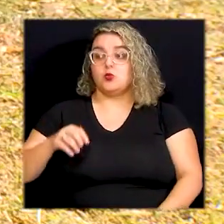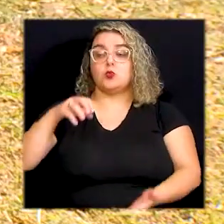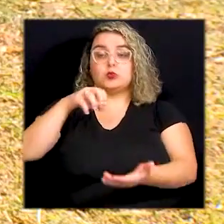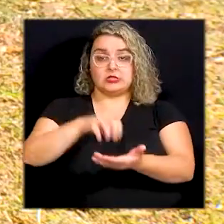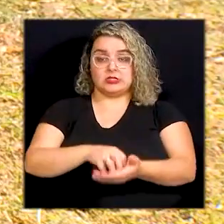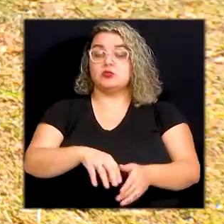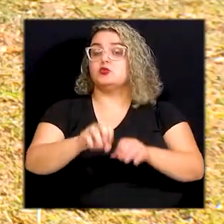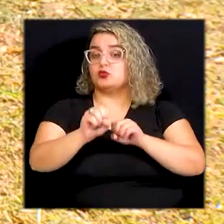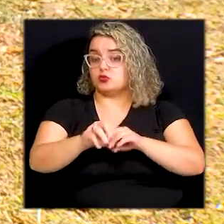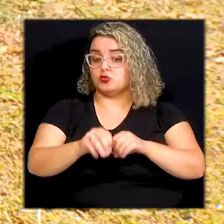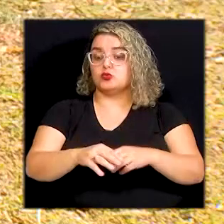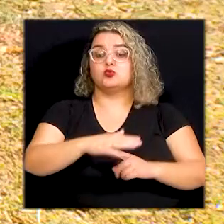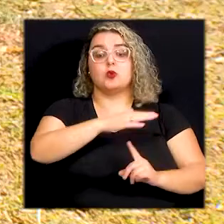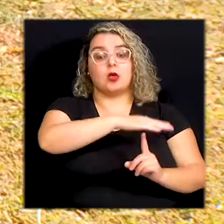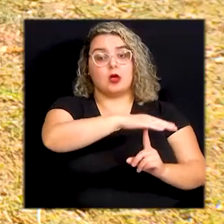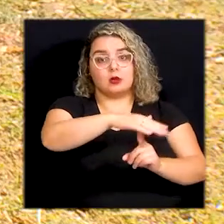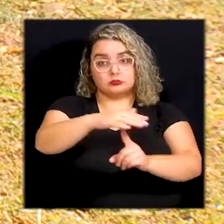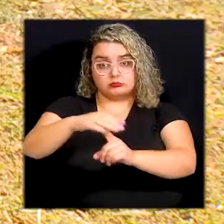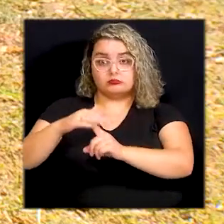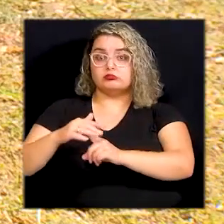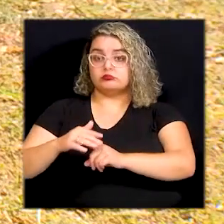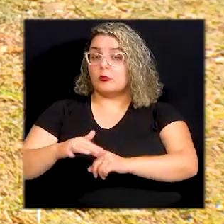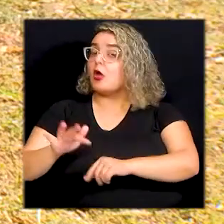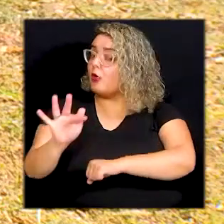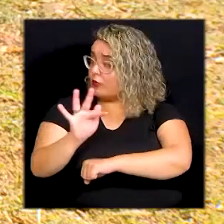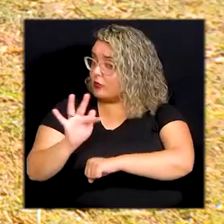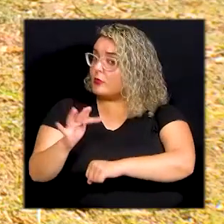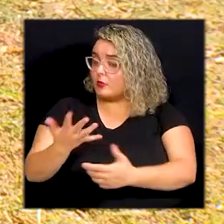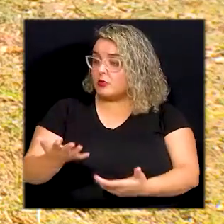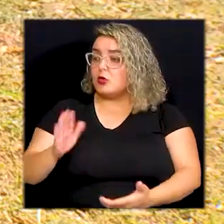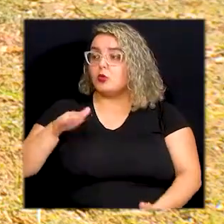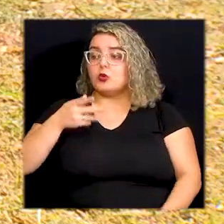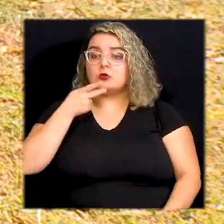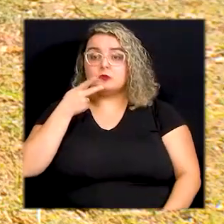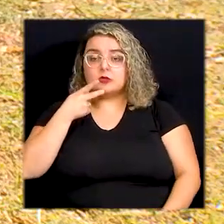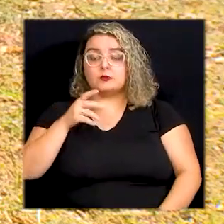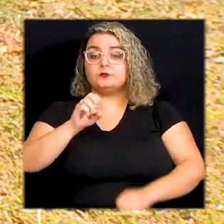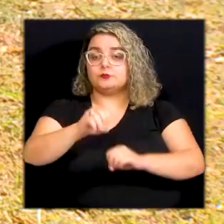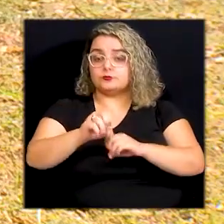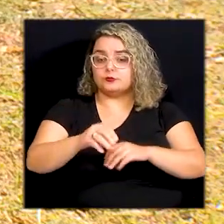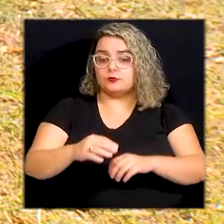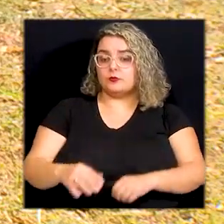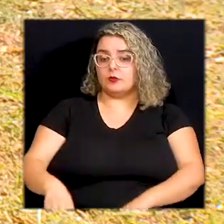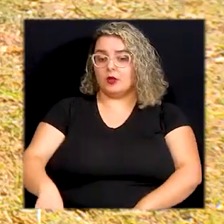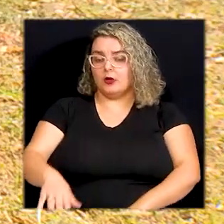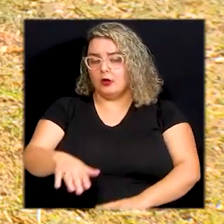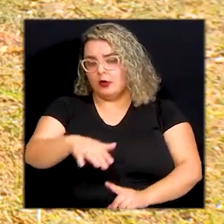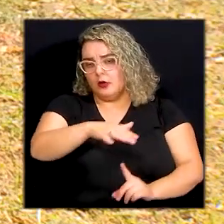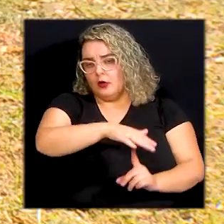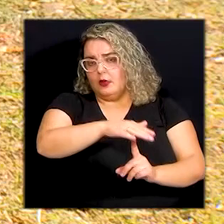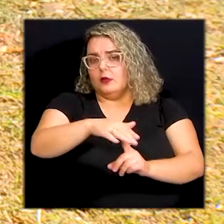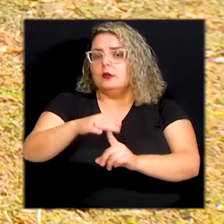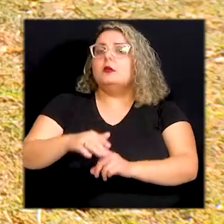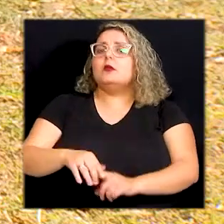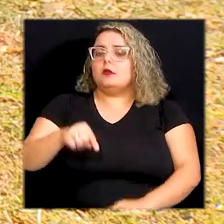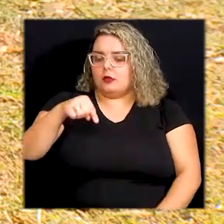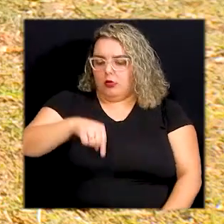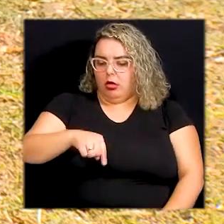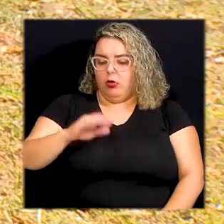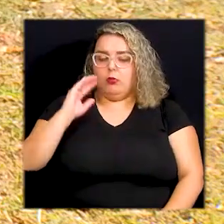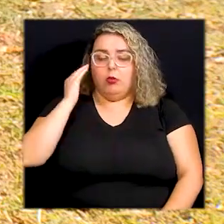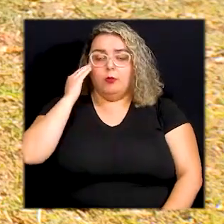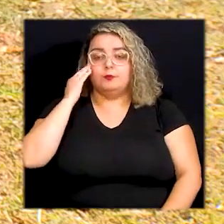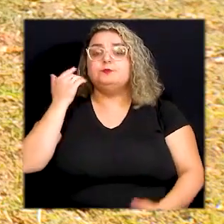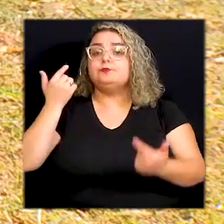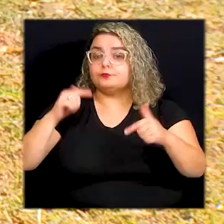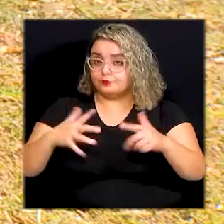como Centro de Educação Ambiental formalmente. Quando a gente fala em educação ambiental, a gente subentende que isso aqui